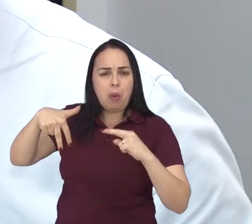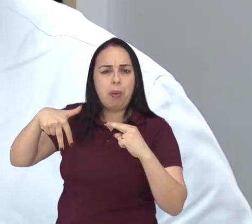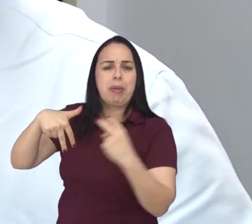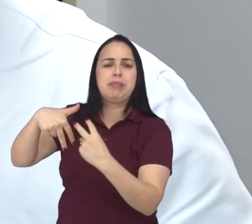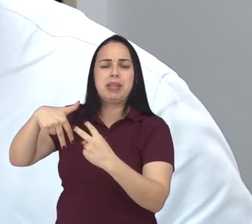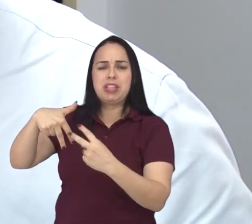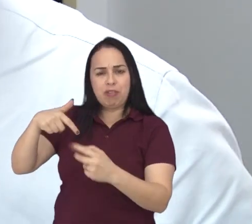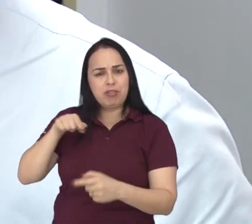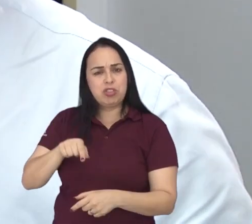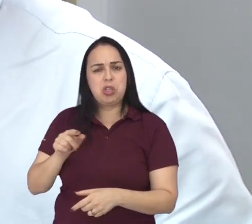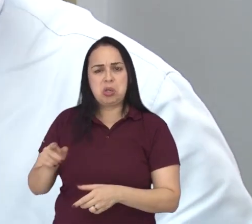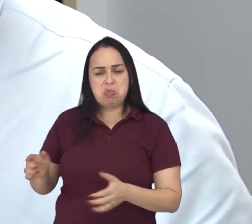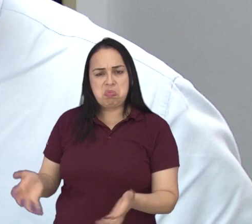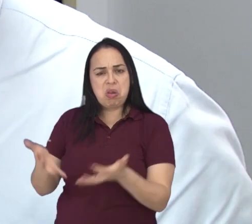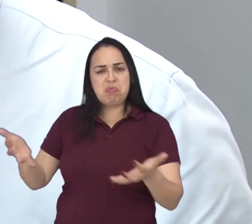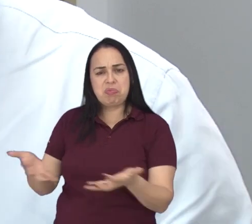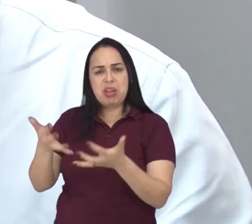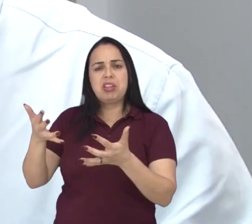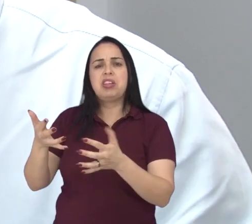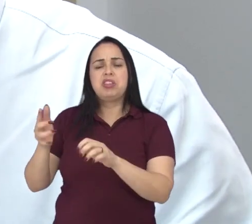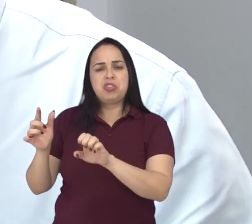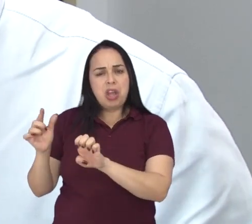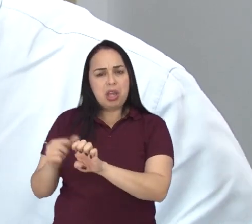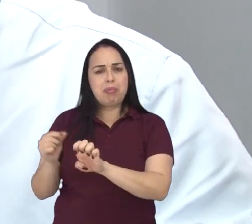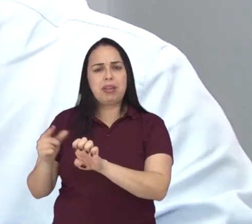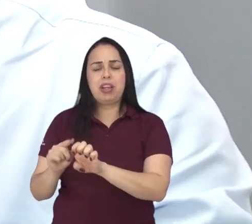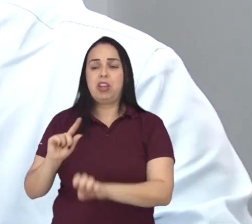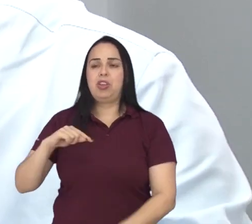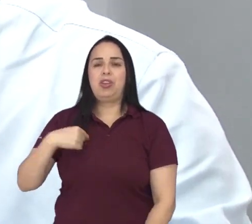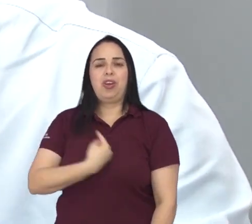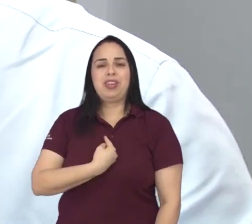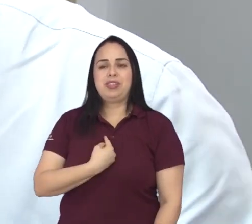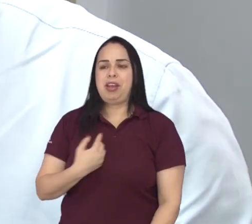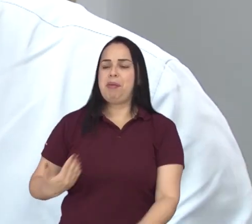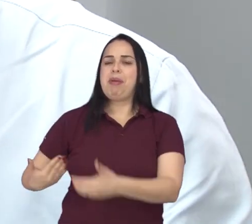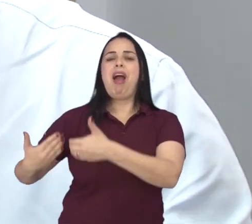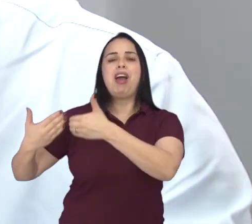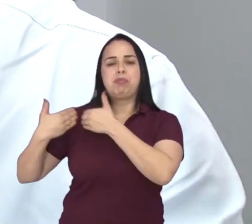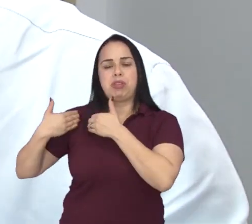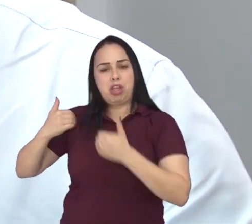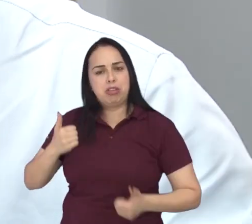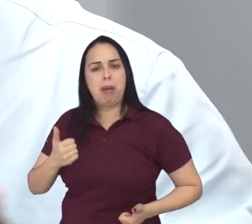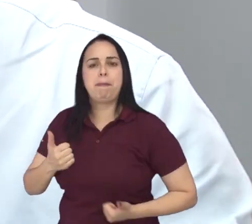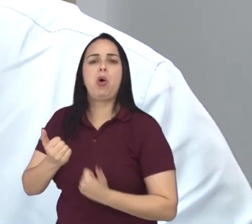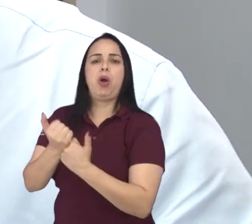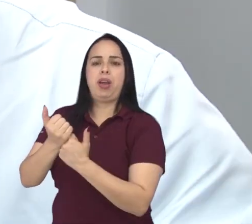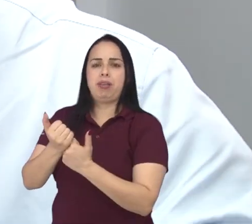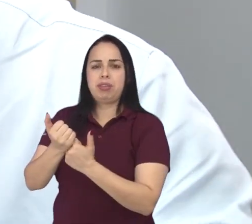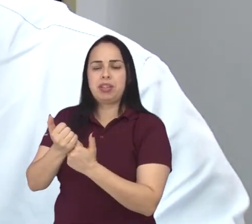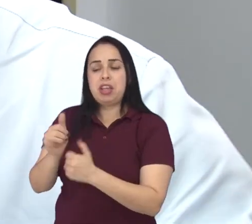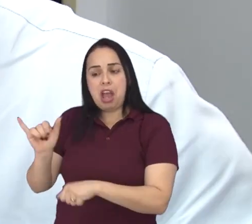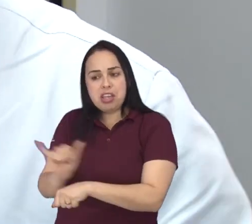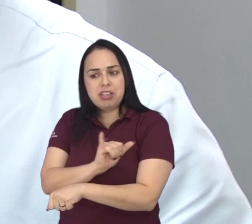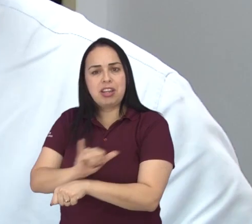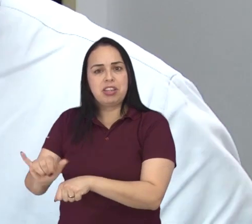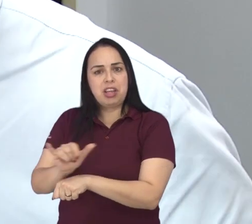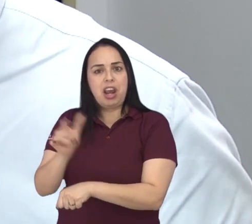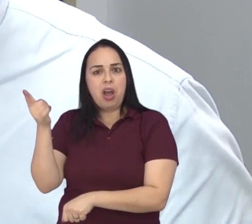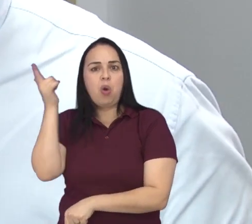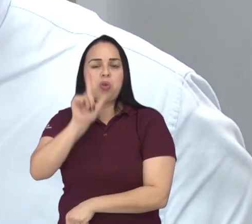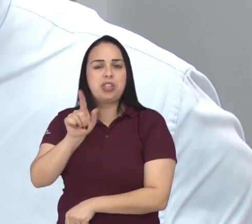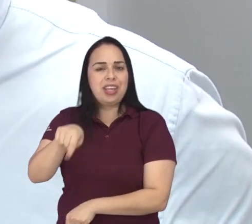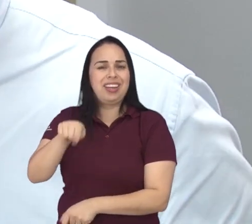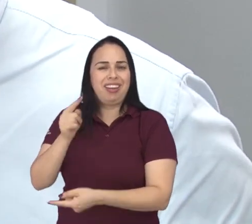esse lado feminino de empreender em nosso país, Nós temos a obrigação de poder ajudar e criar meios e formas